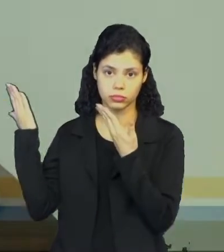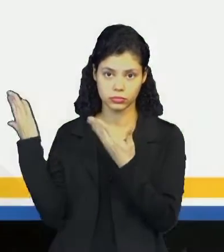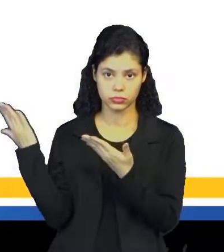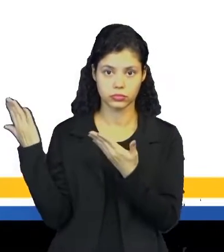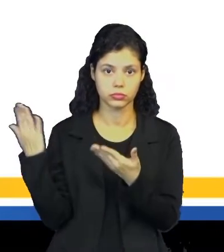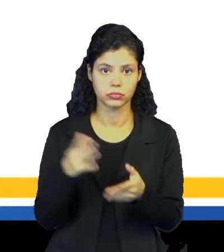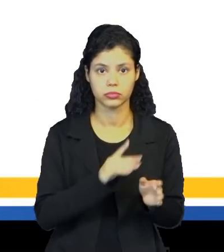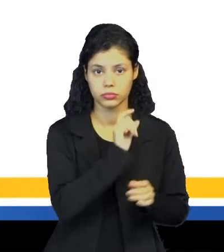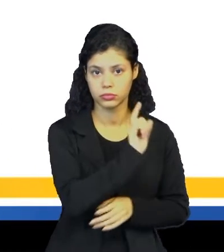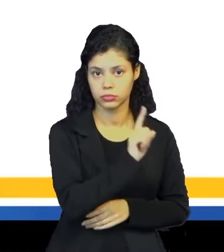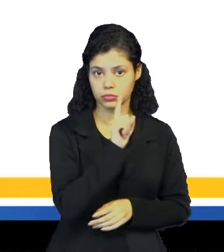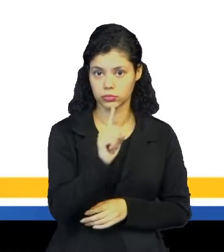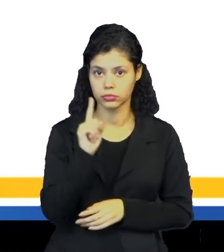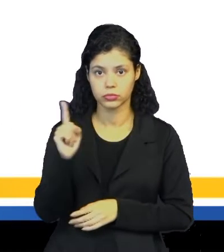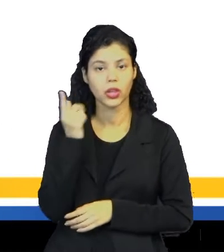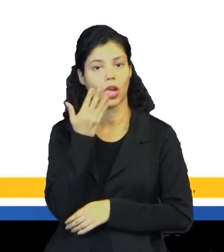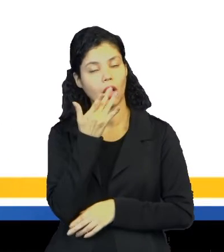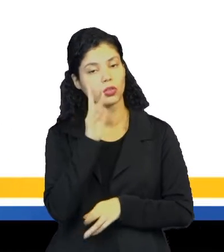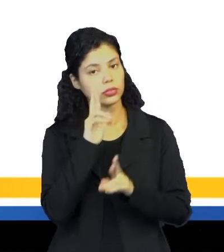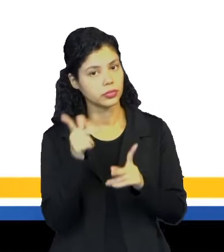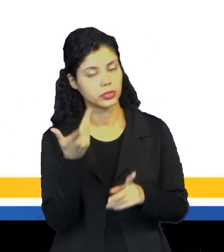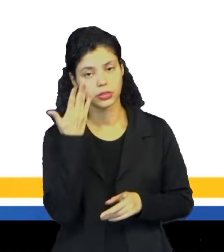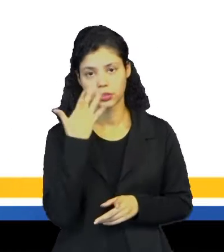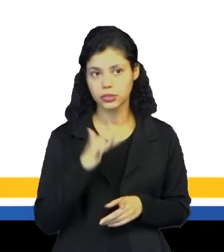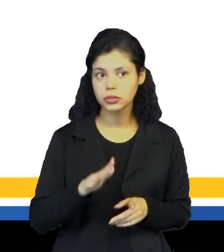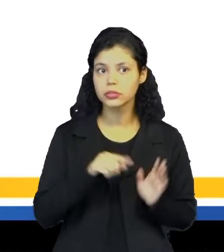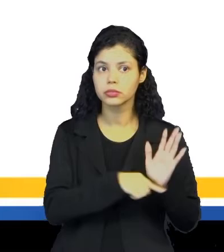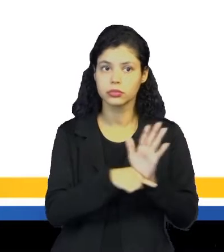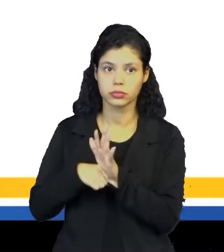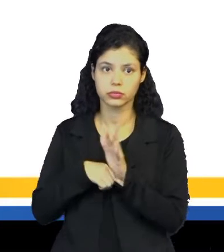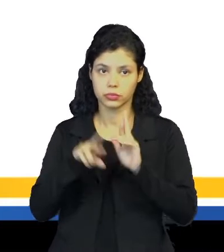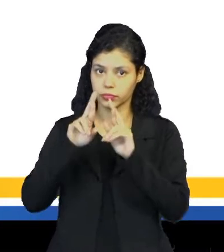Cada barra ela tem uma cor diferente, tá? Cada criança é